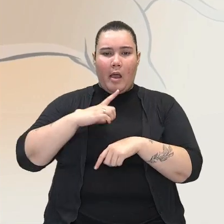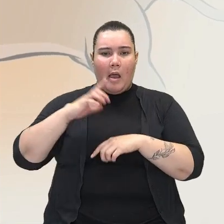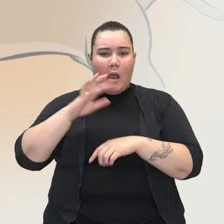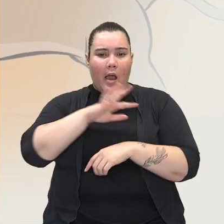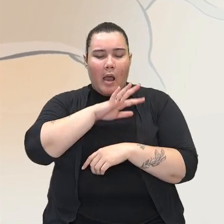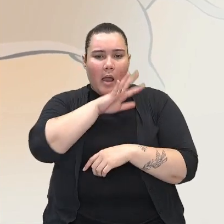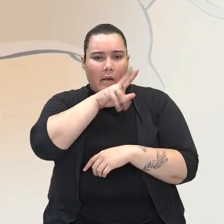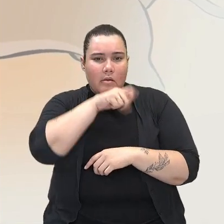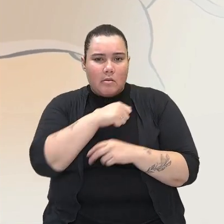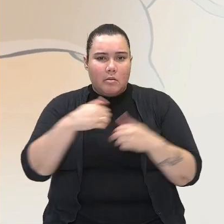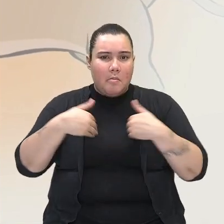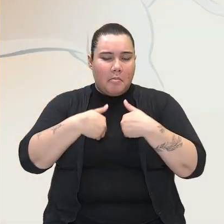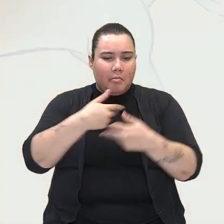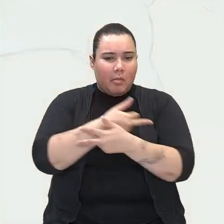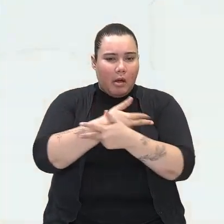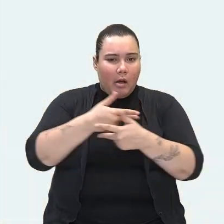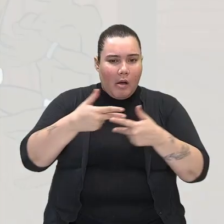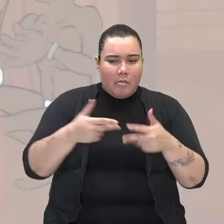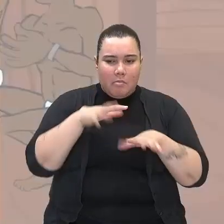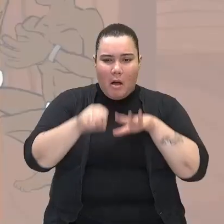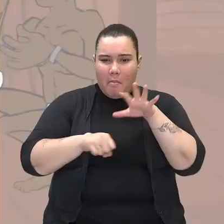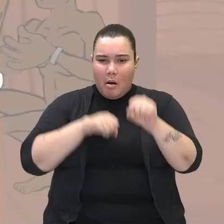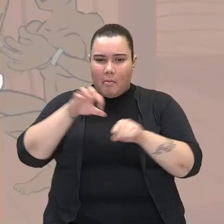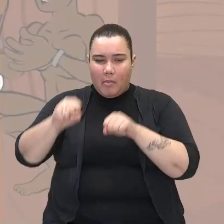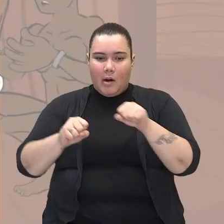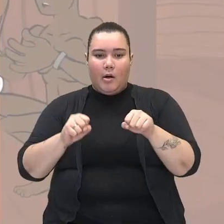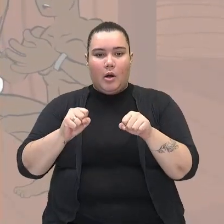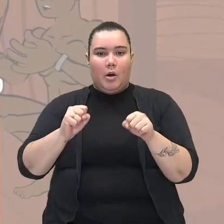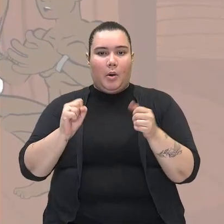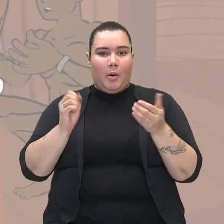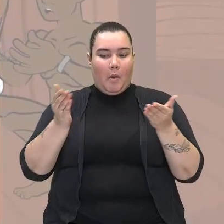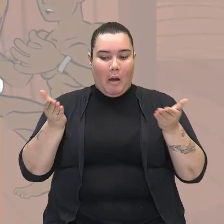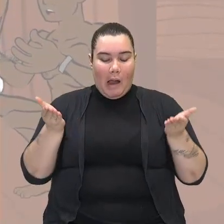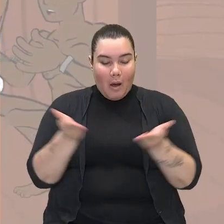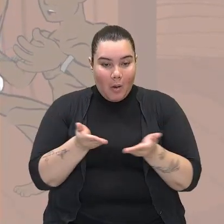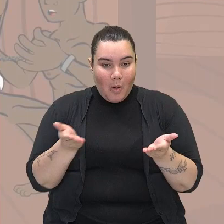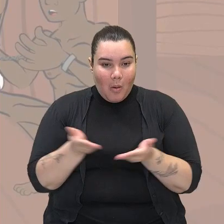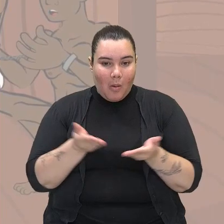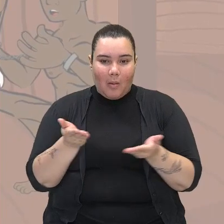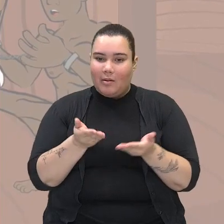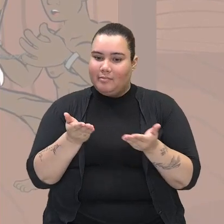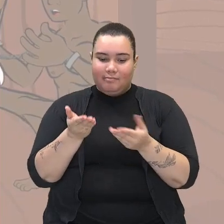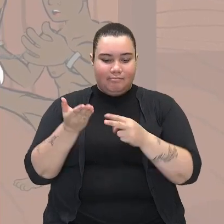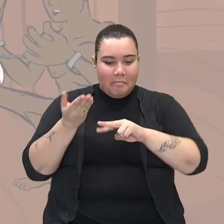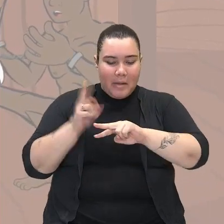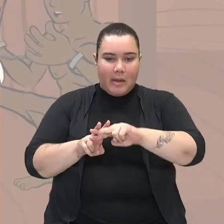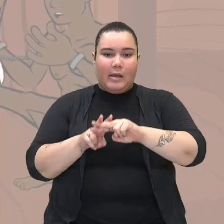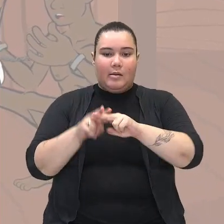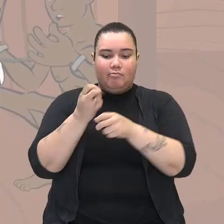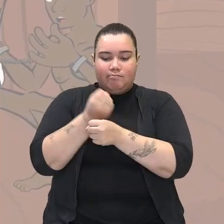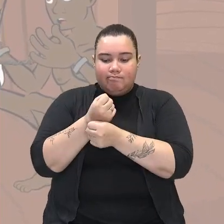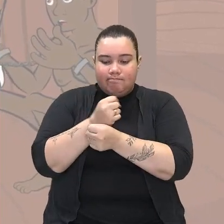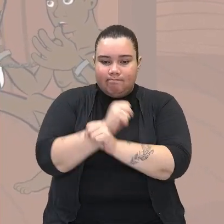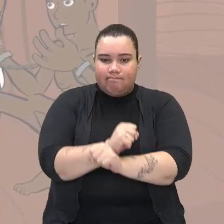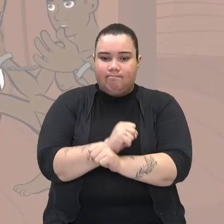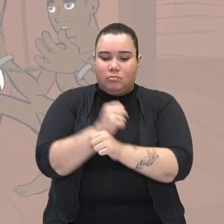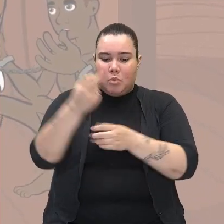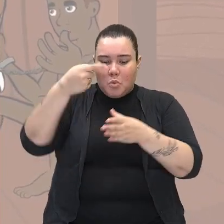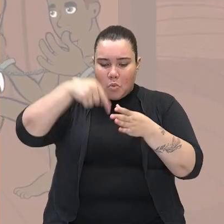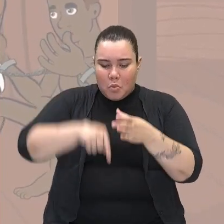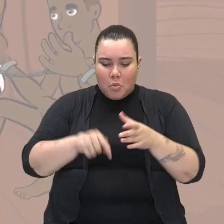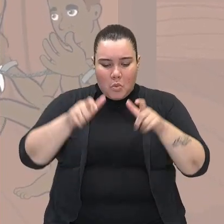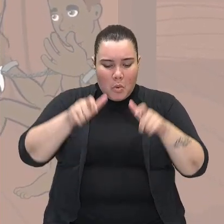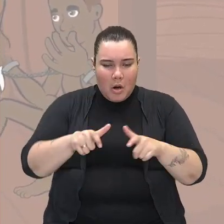à toa, sob as tendas da amplidão. Hoje, o porão negro, fundo,